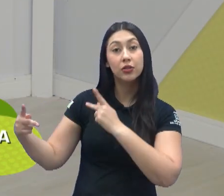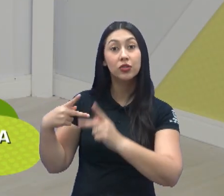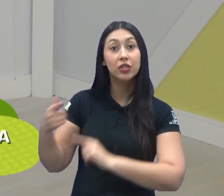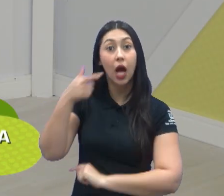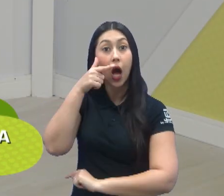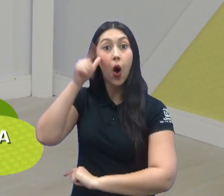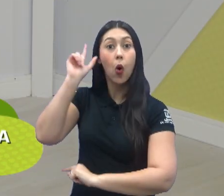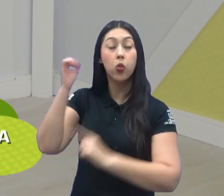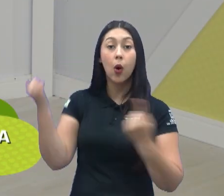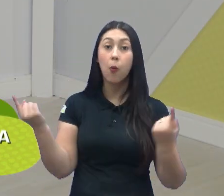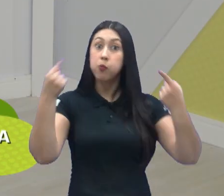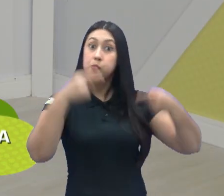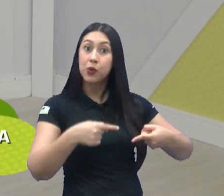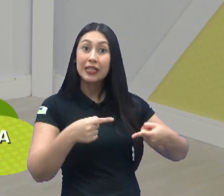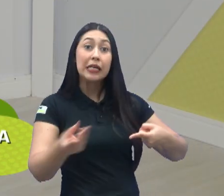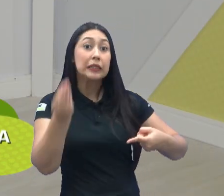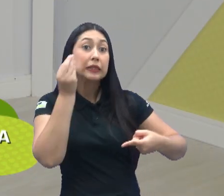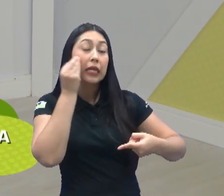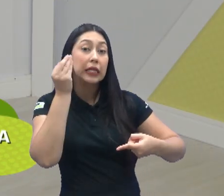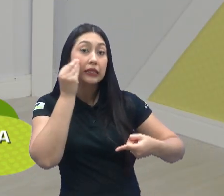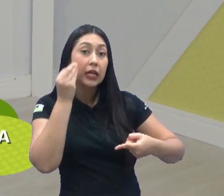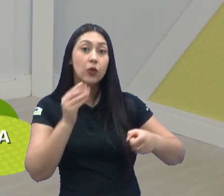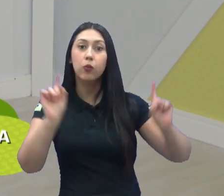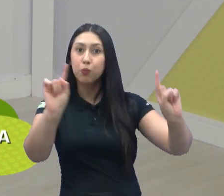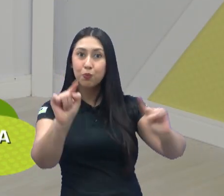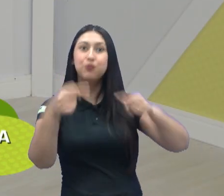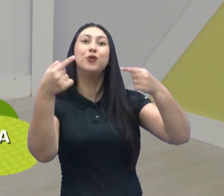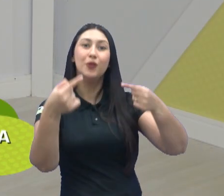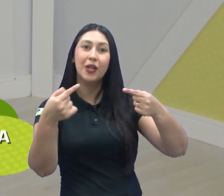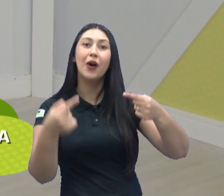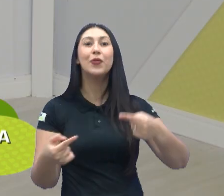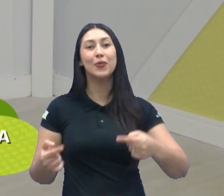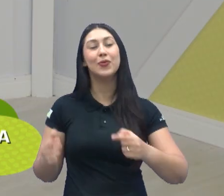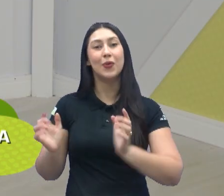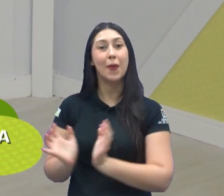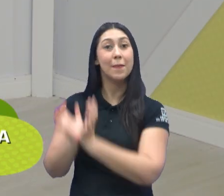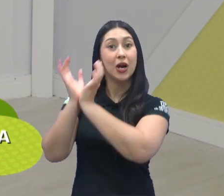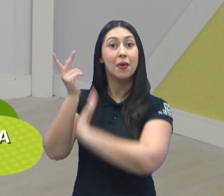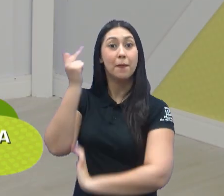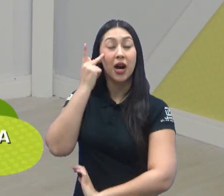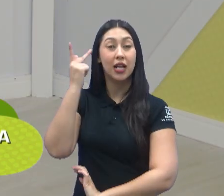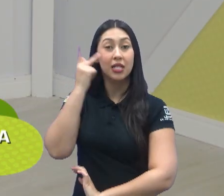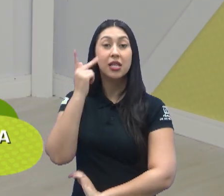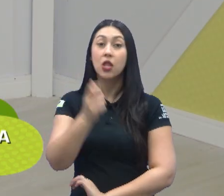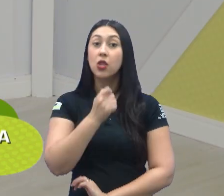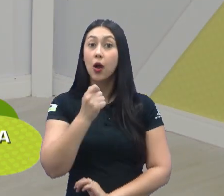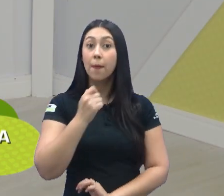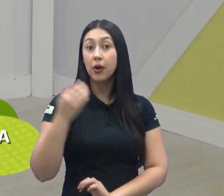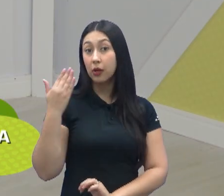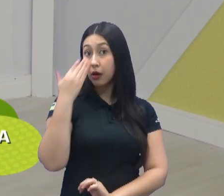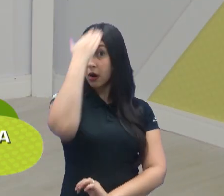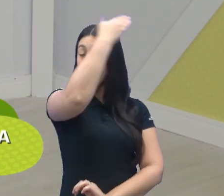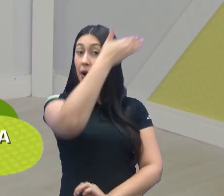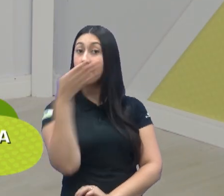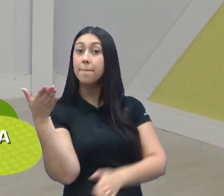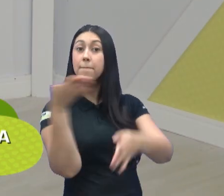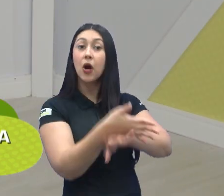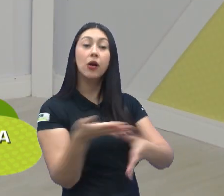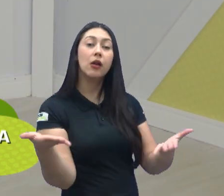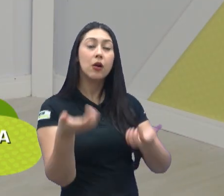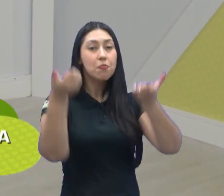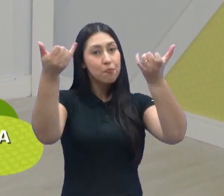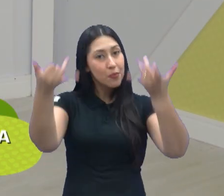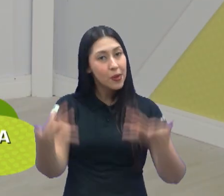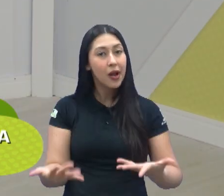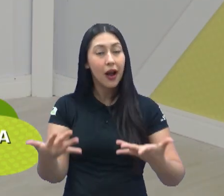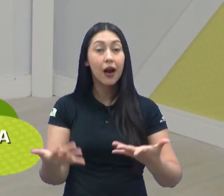à noite, valendo vaga na final do Campeonato Paulista. O repórter Gabriel Campoy esteve por lá e conta a história do jogo para você.